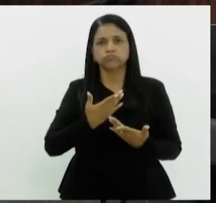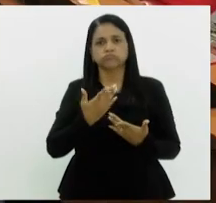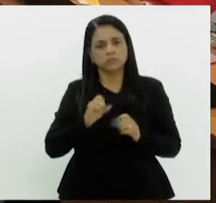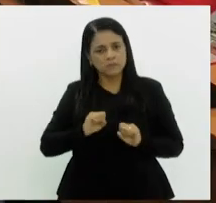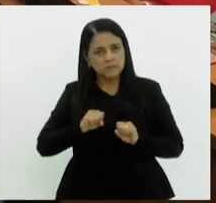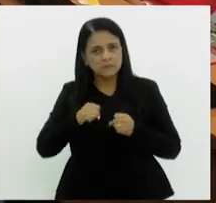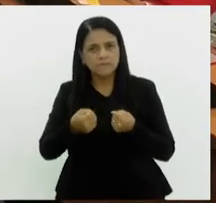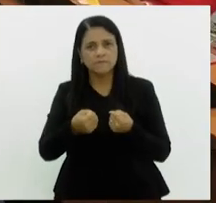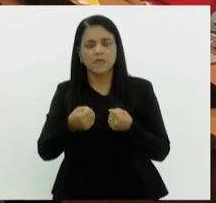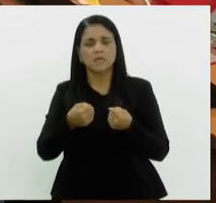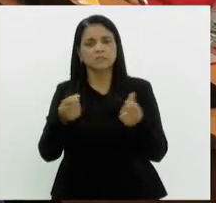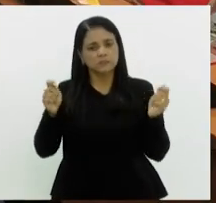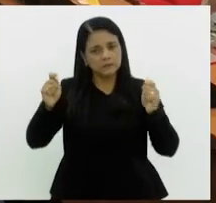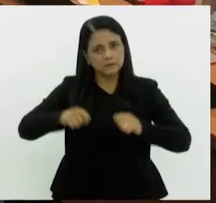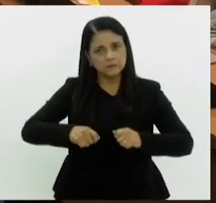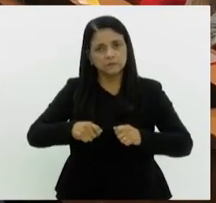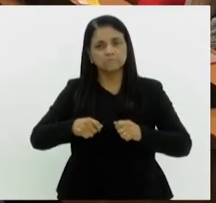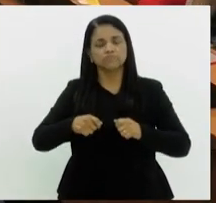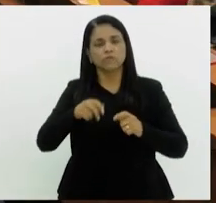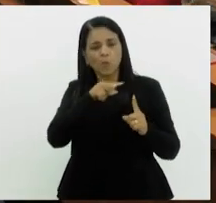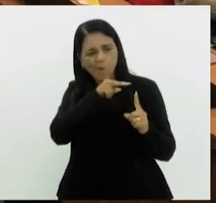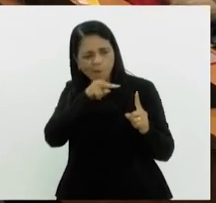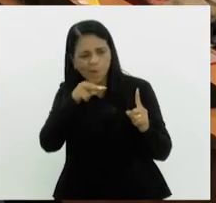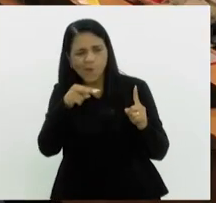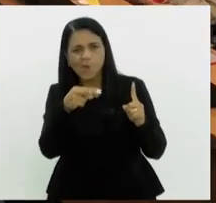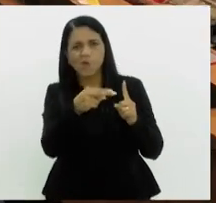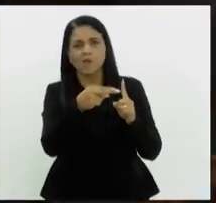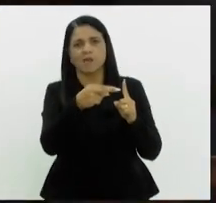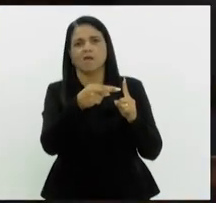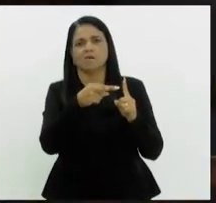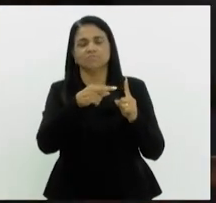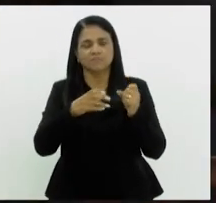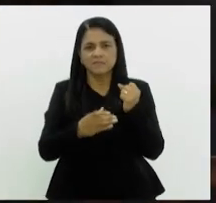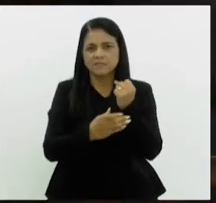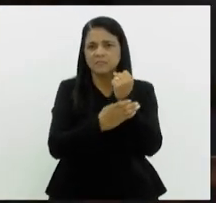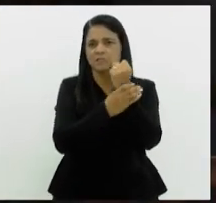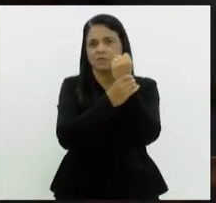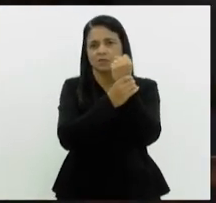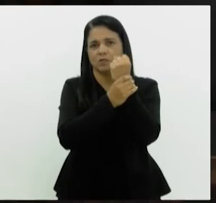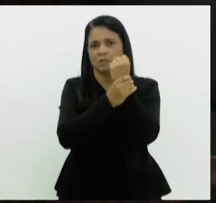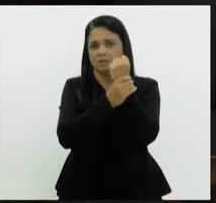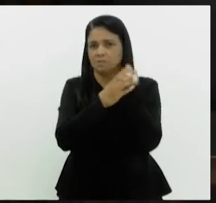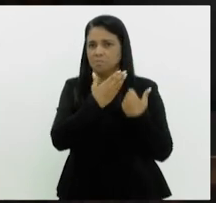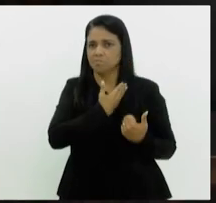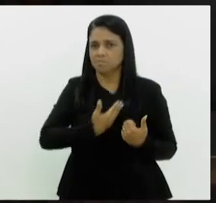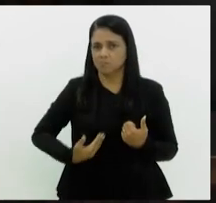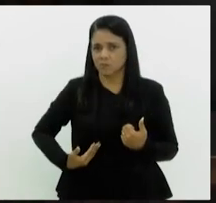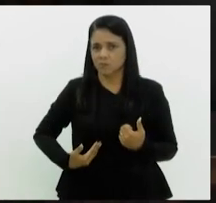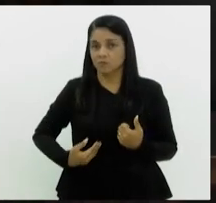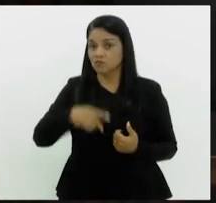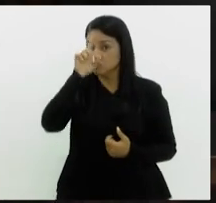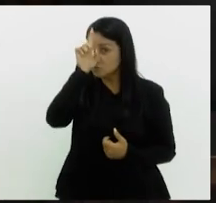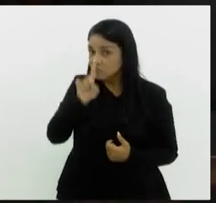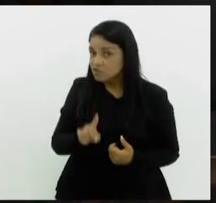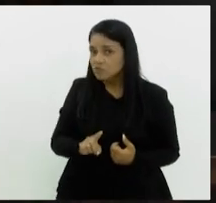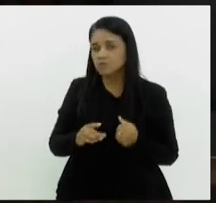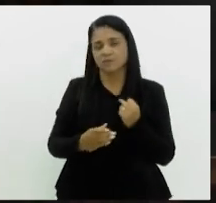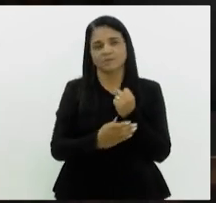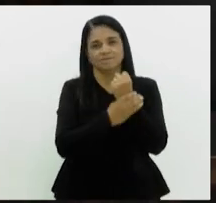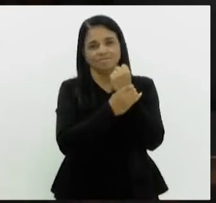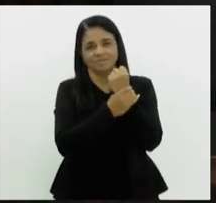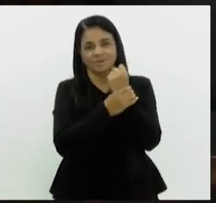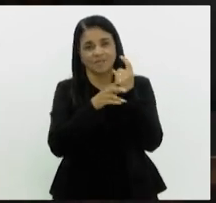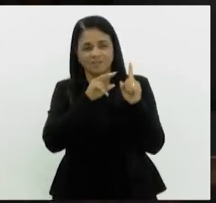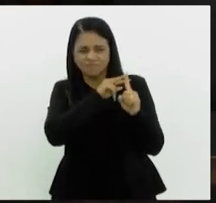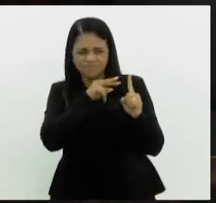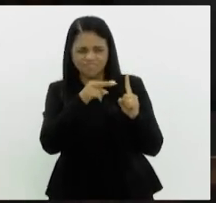da gente ter um outro olhar de uma perspectiva de segurança pública e assegure o direito à segurança, e não na